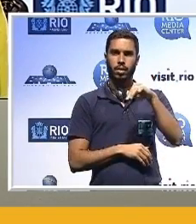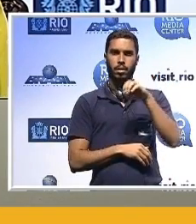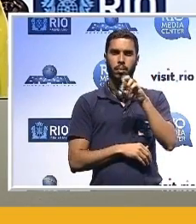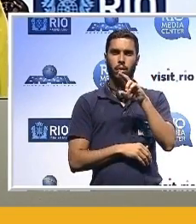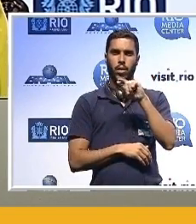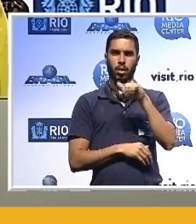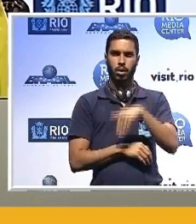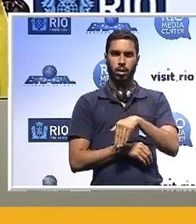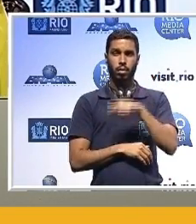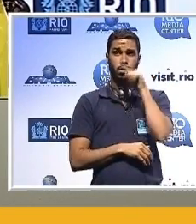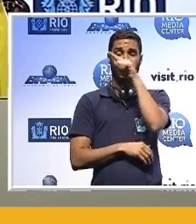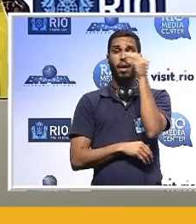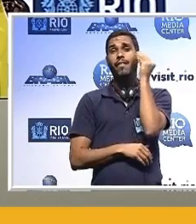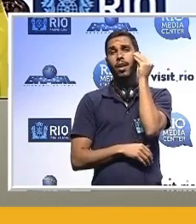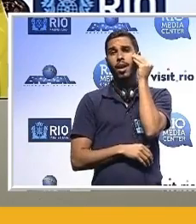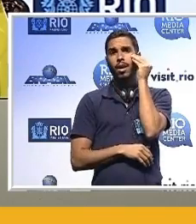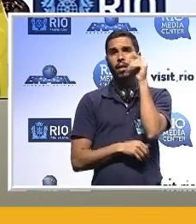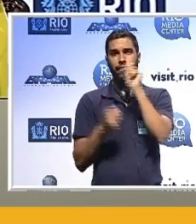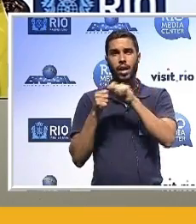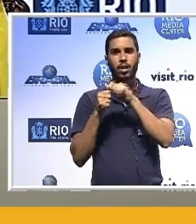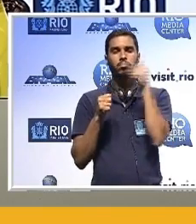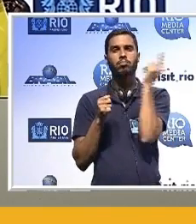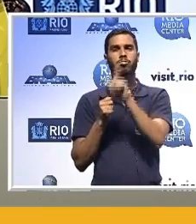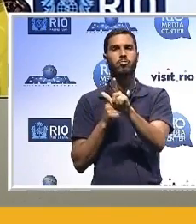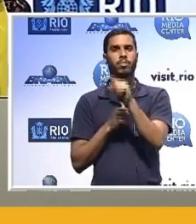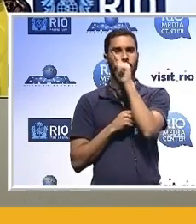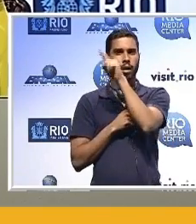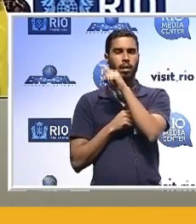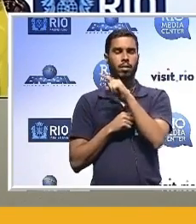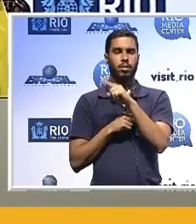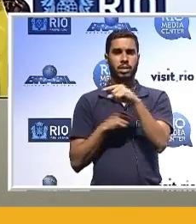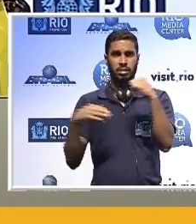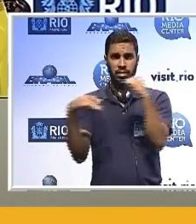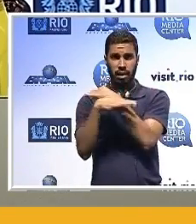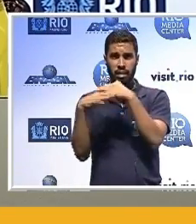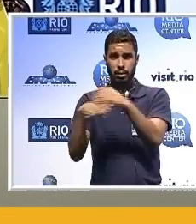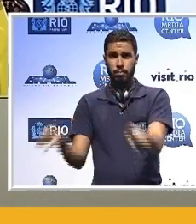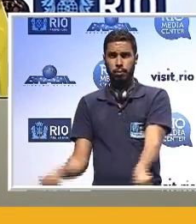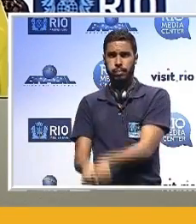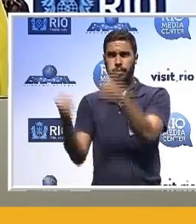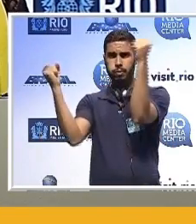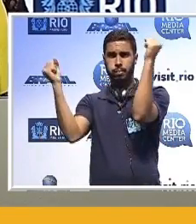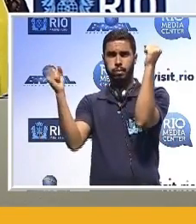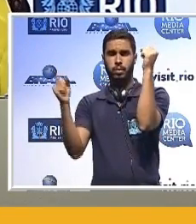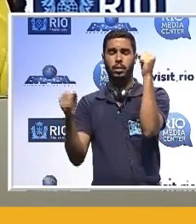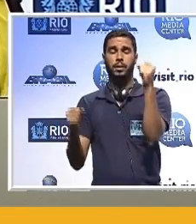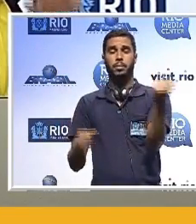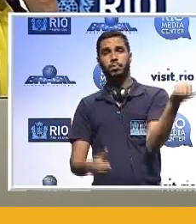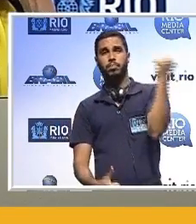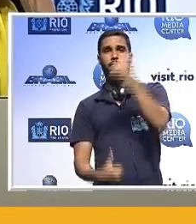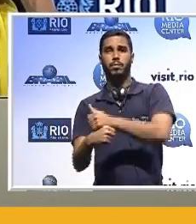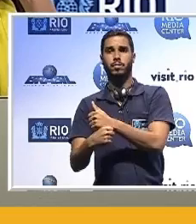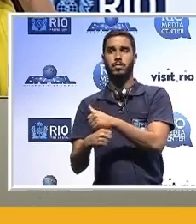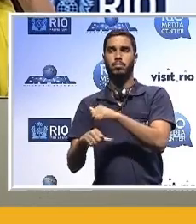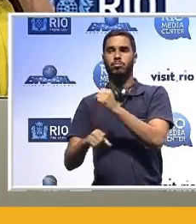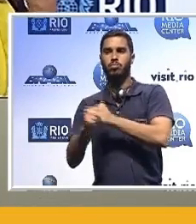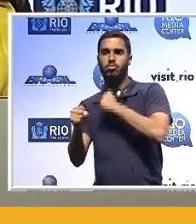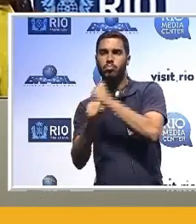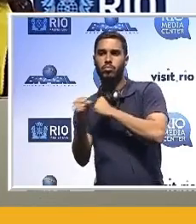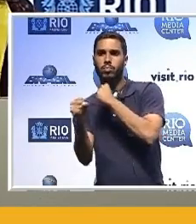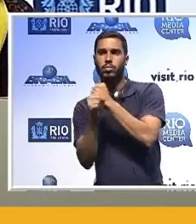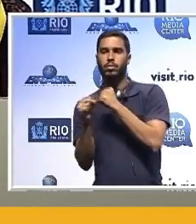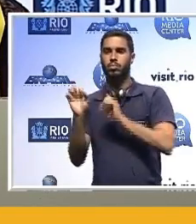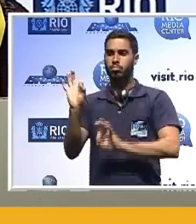eles fizeram. Eles destruíram a cidade e a adaptaram para a mobilidade, para que